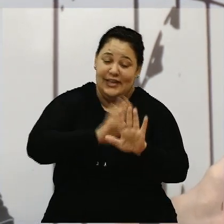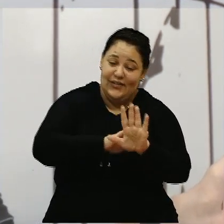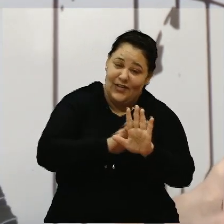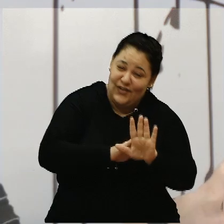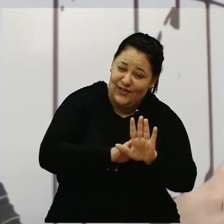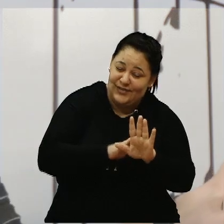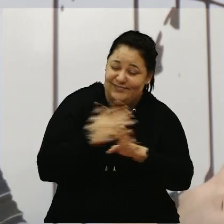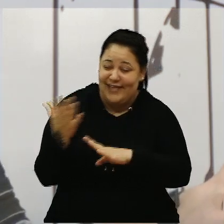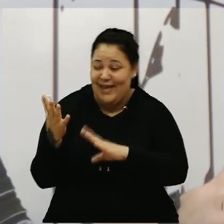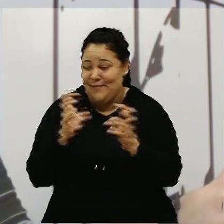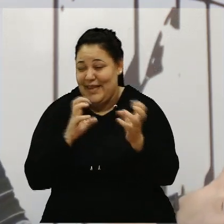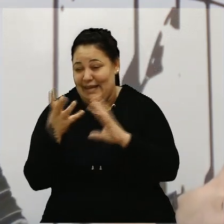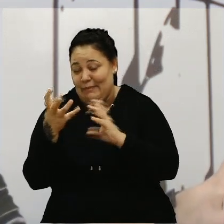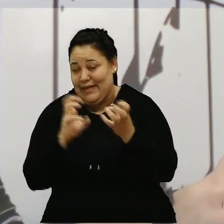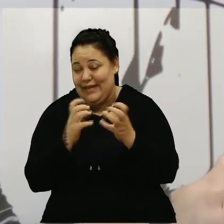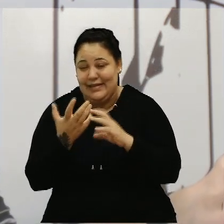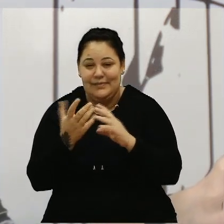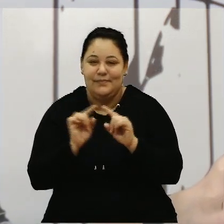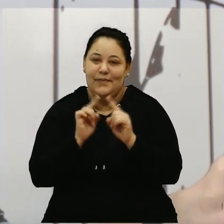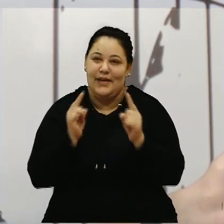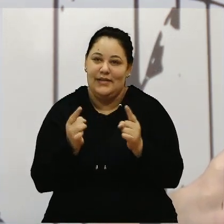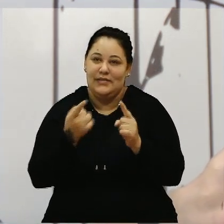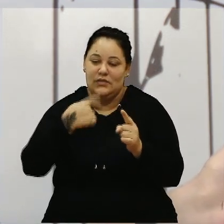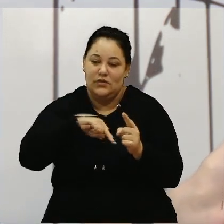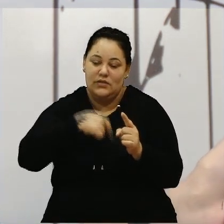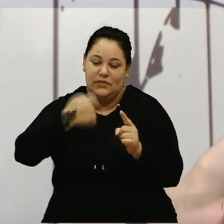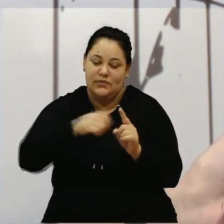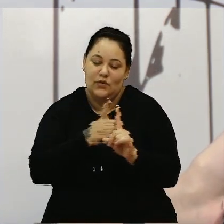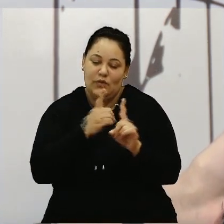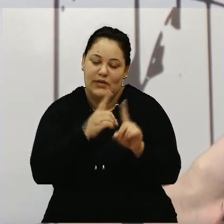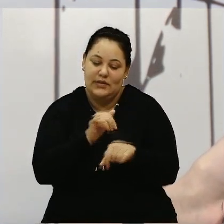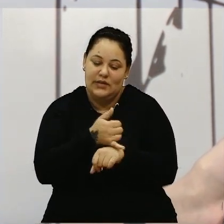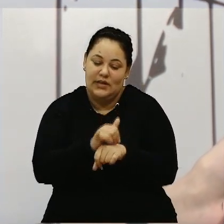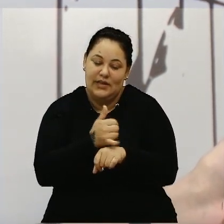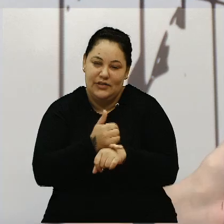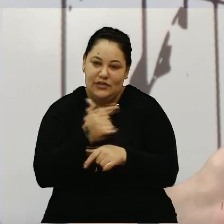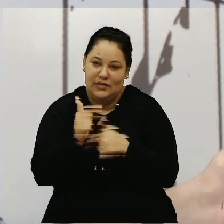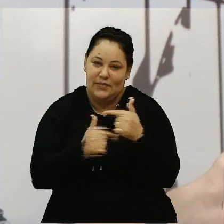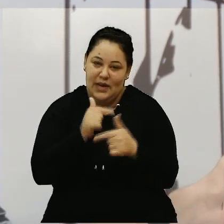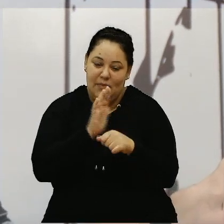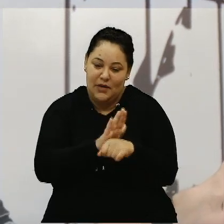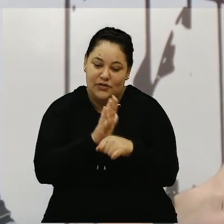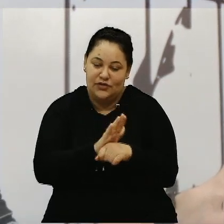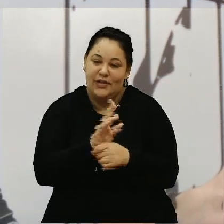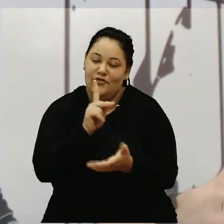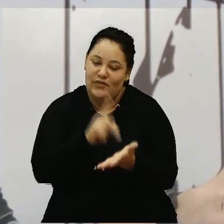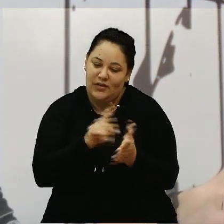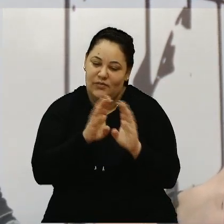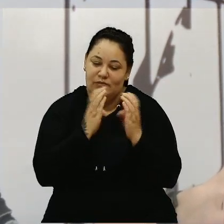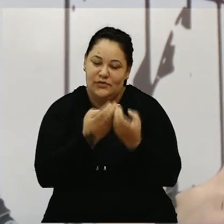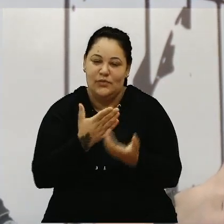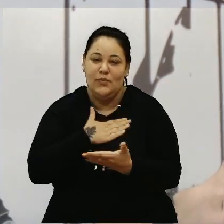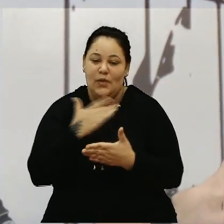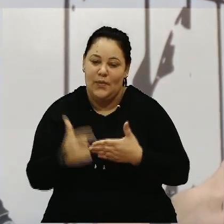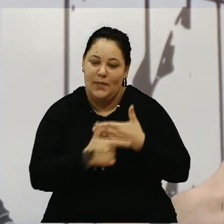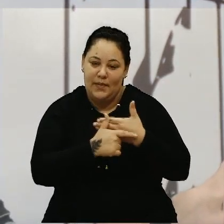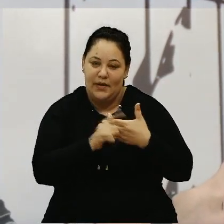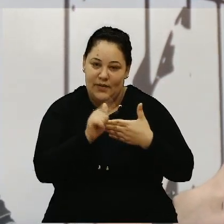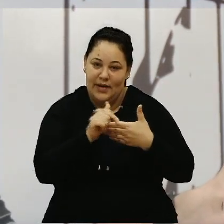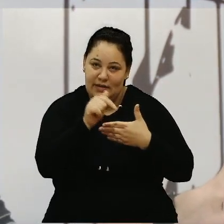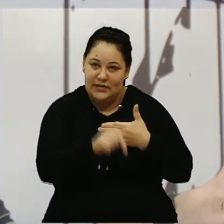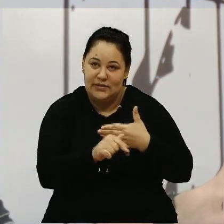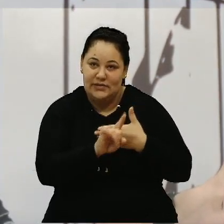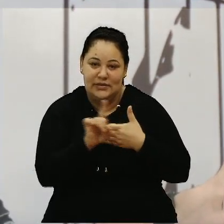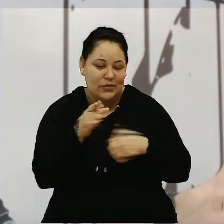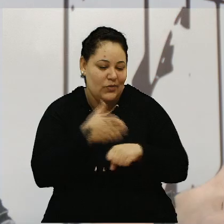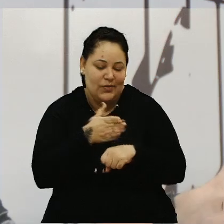aquela briga toda, mas enfim, a gente tem que buscar trabalhar para ajudar de verdade a comunidade. O meu papel vai ser esse, não entro em discussão,